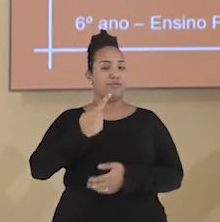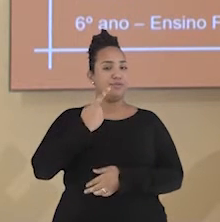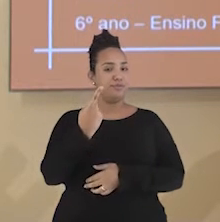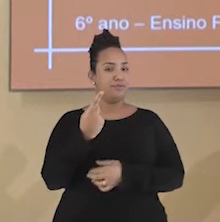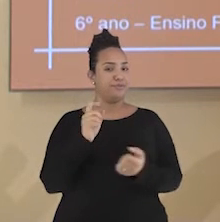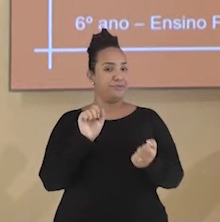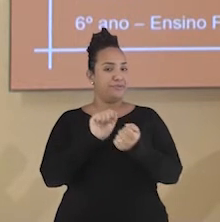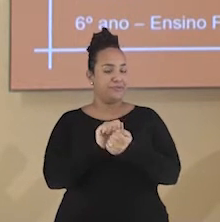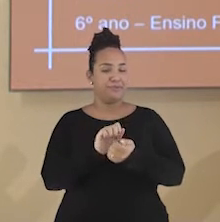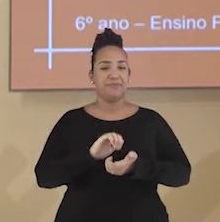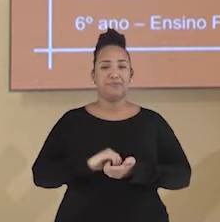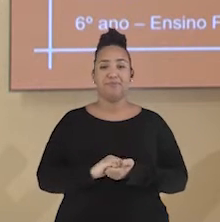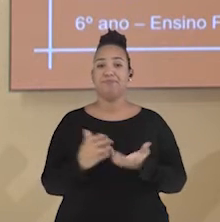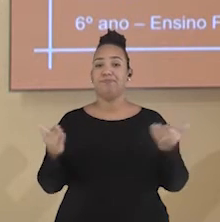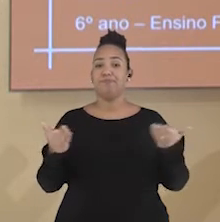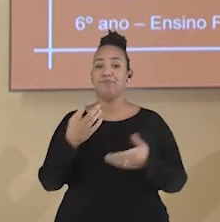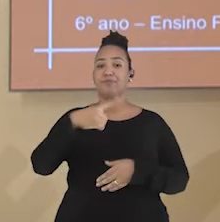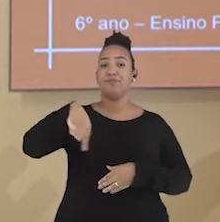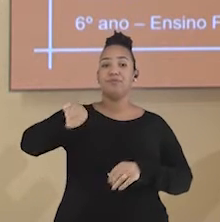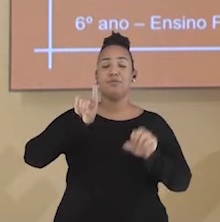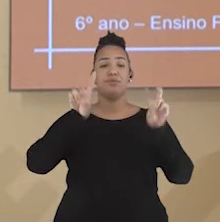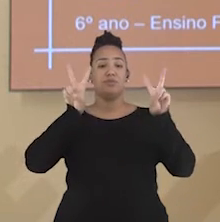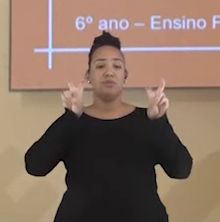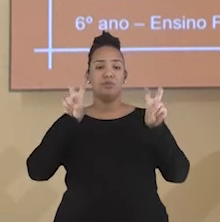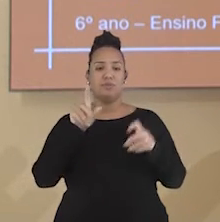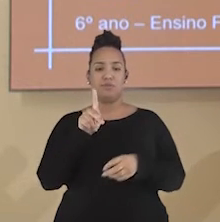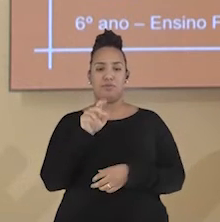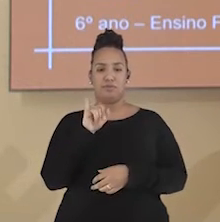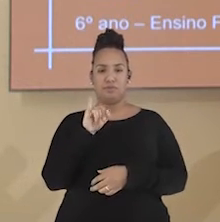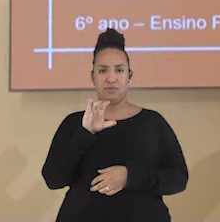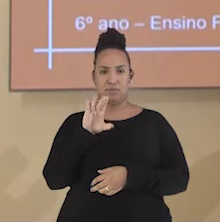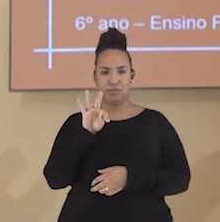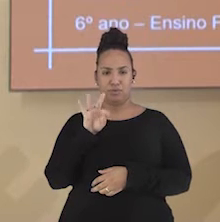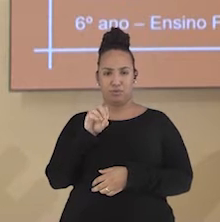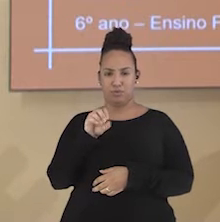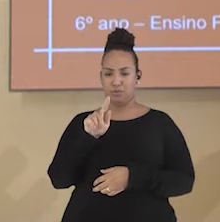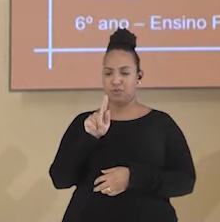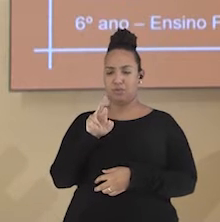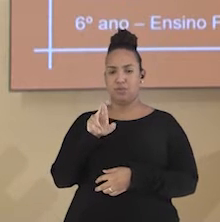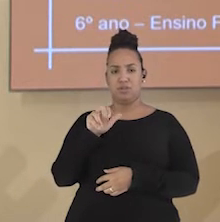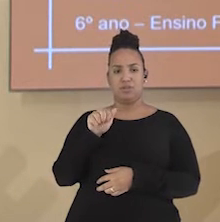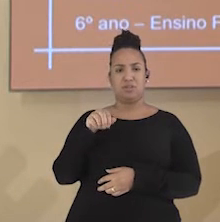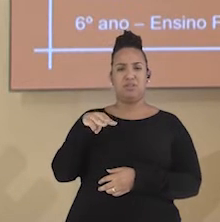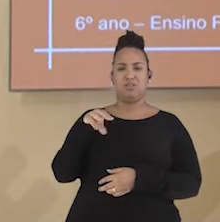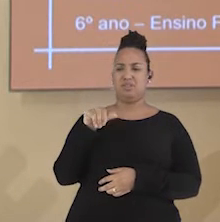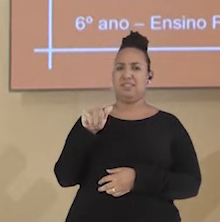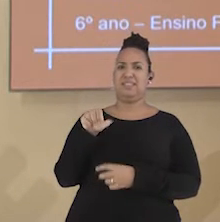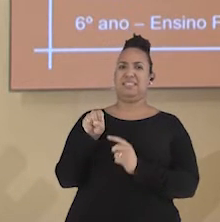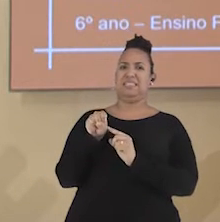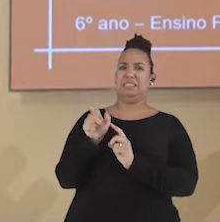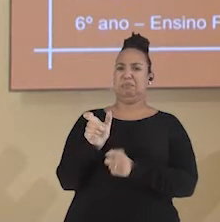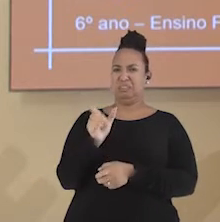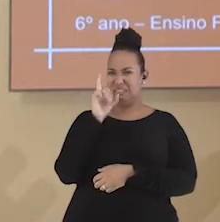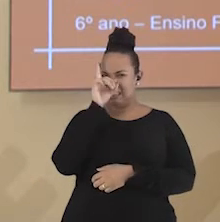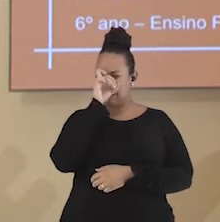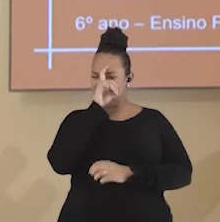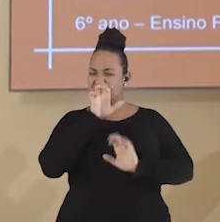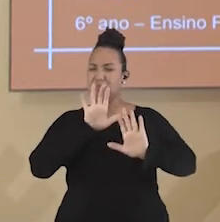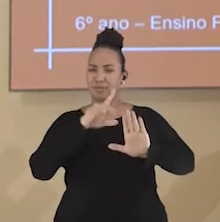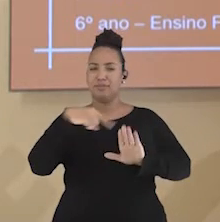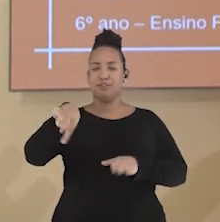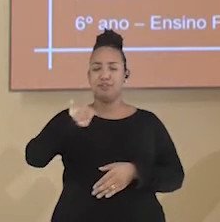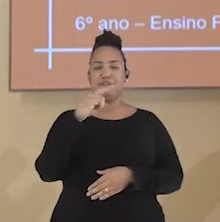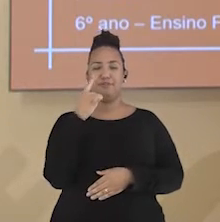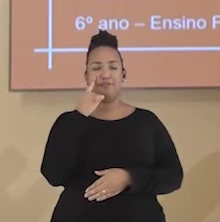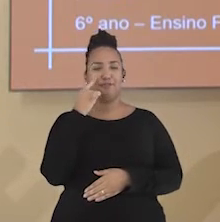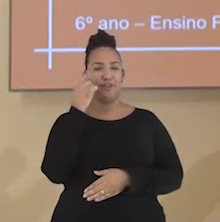agora. Hoje nós vamos bater um papo sobre pictogramas. A palavra parece ser algo bem difícil, mas veremos que são coisas bem